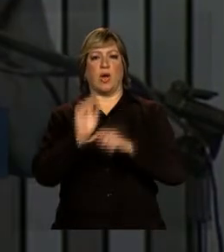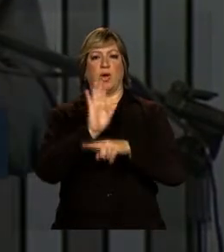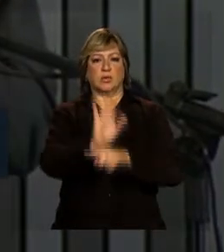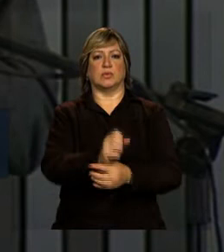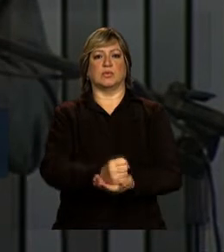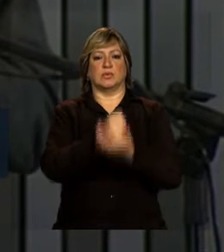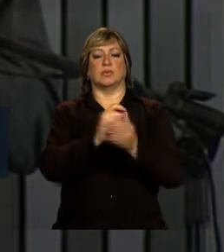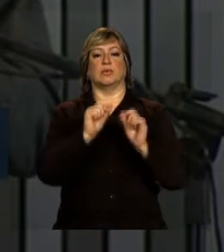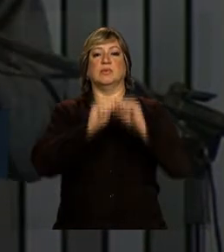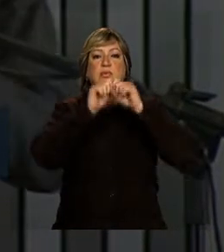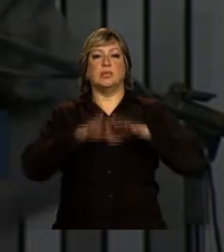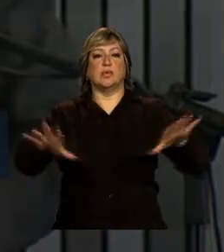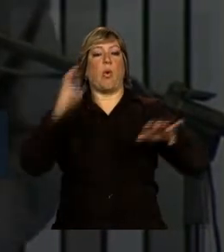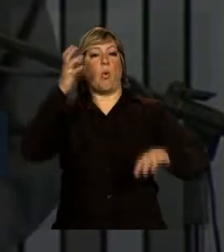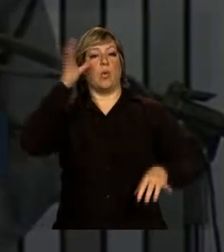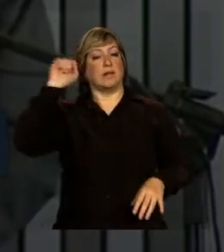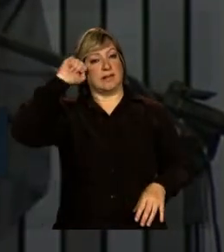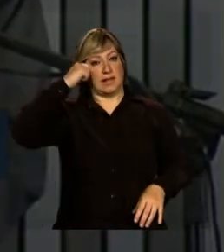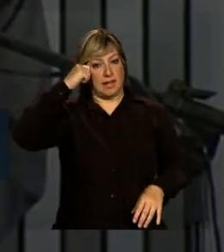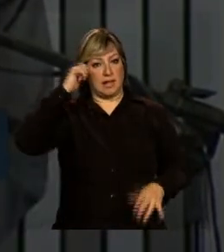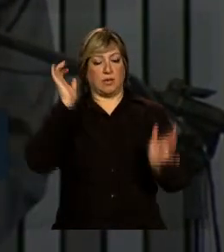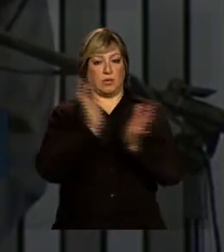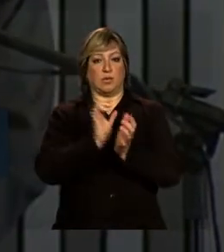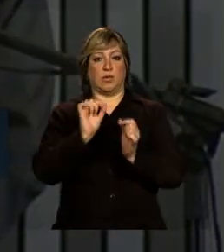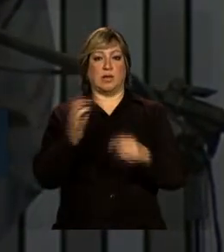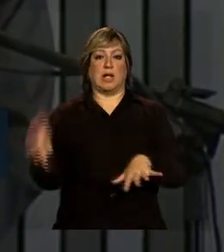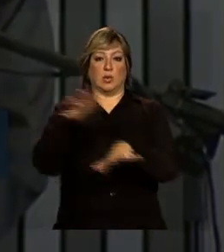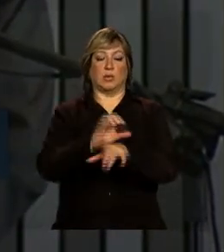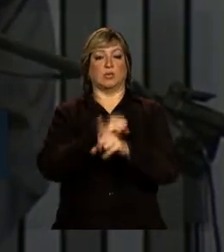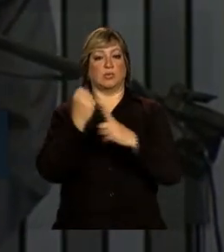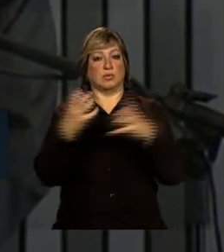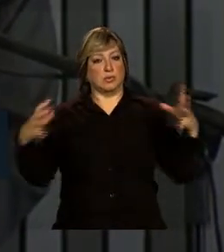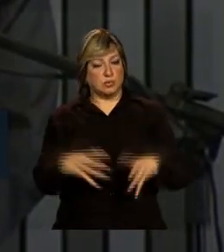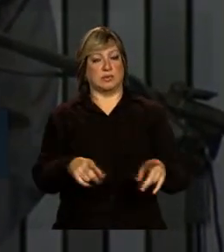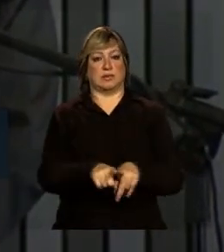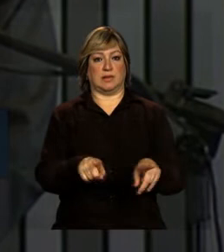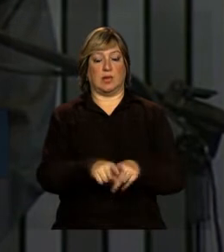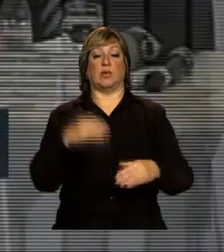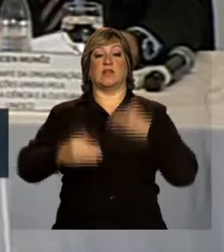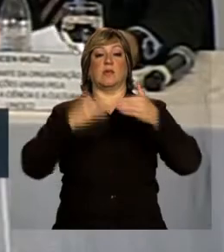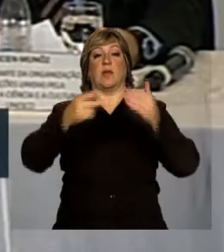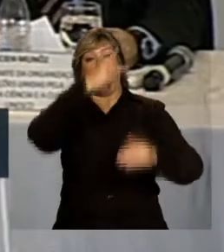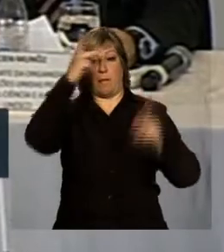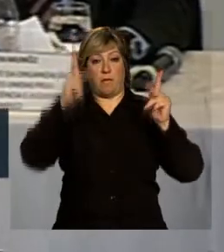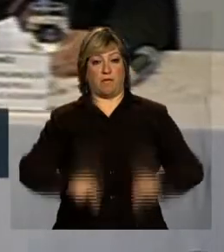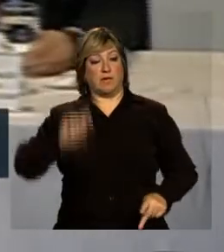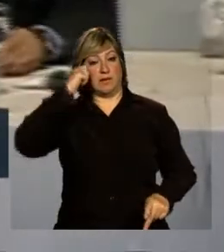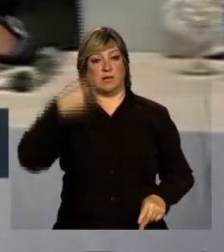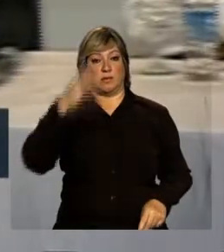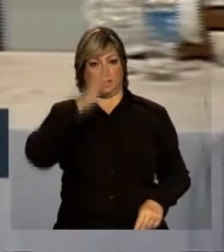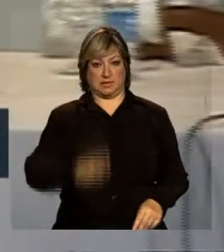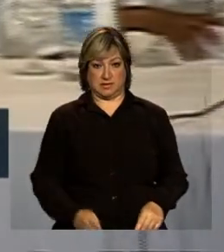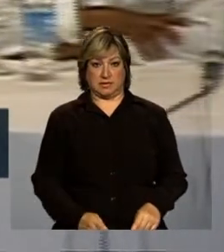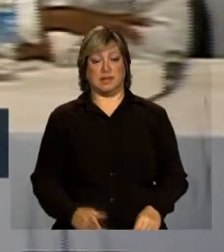proteção e a disseminação da cultura negra, visando a inclusão social e o desenvolvimento da população negra no Brasil. Tenho a